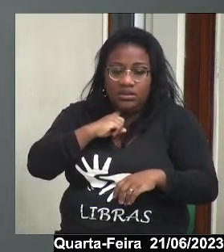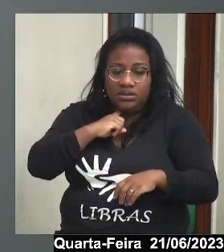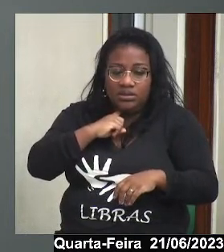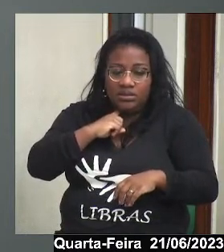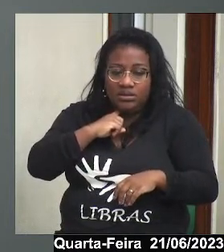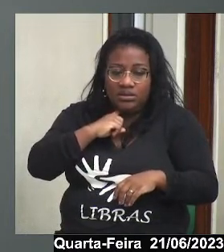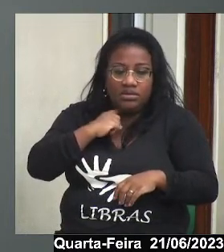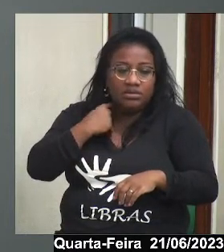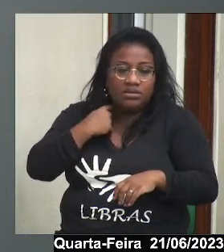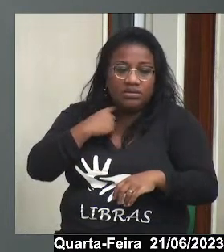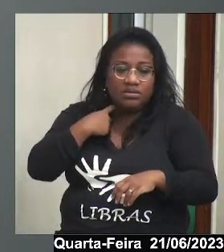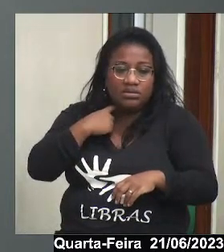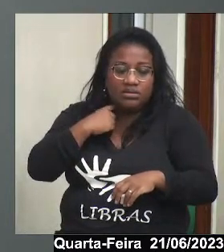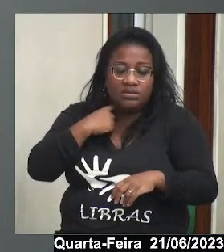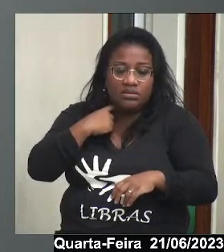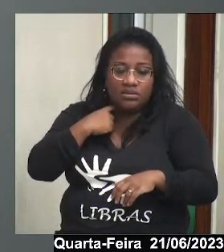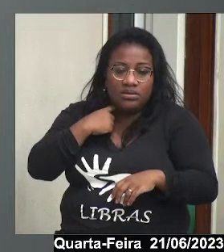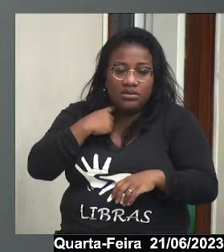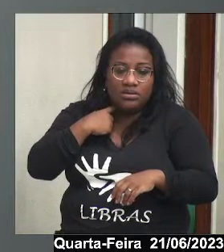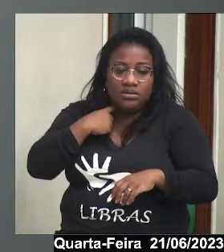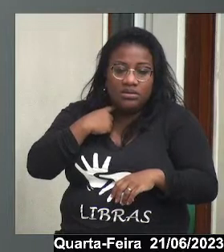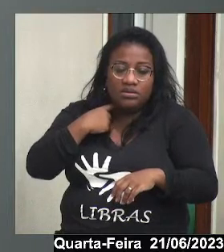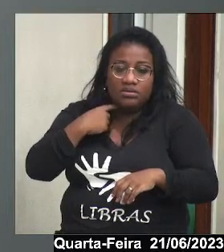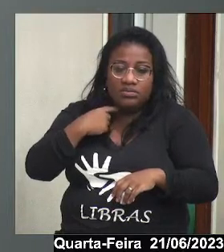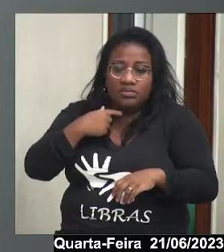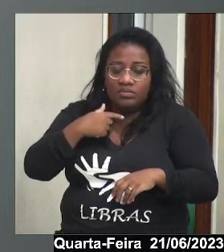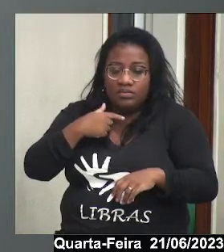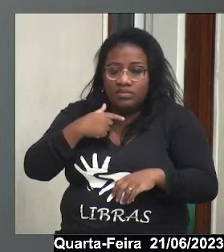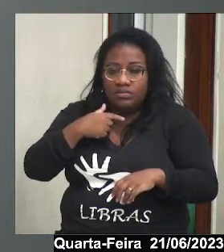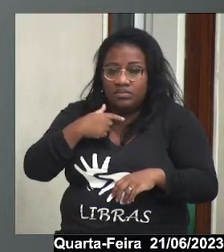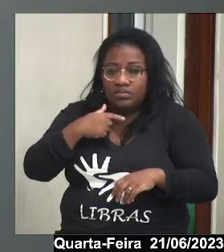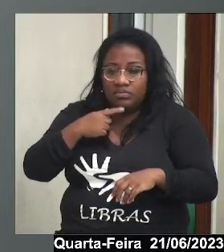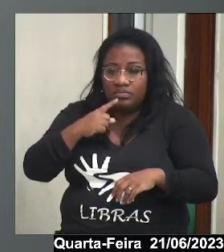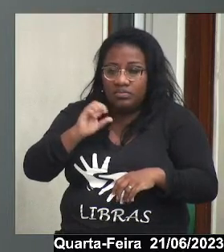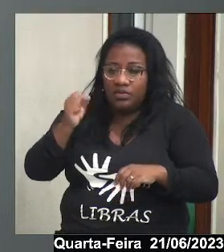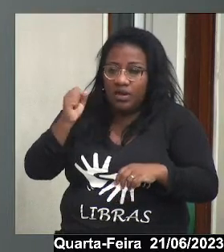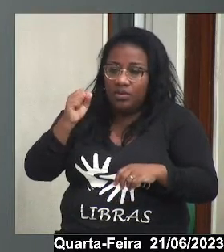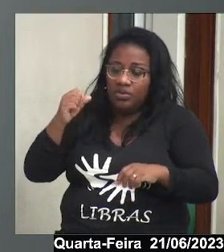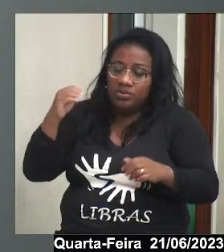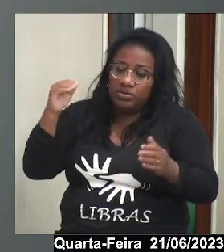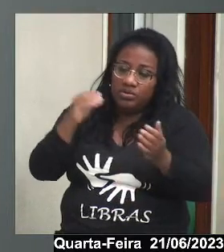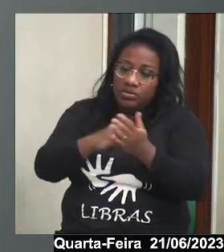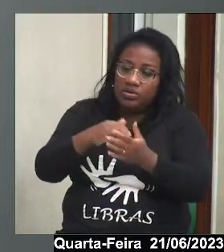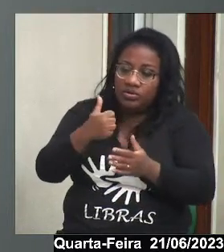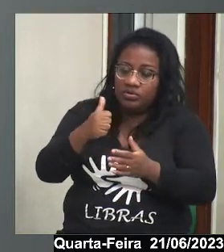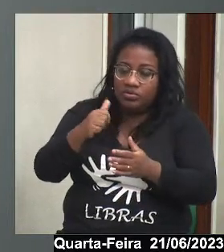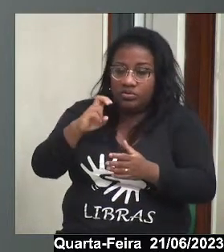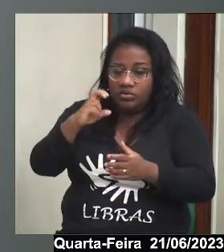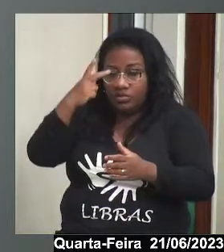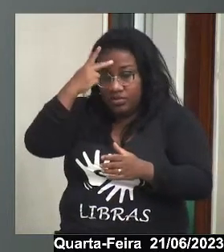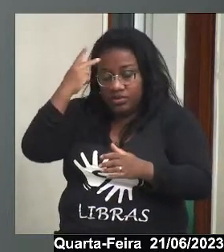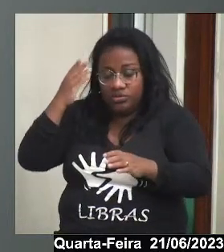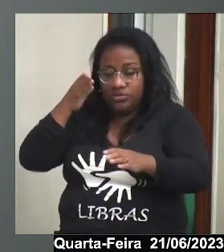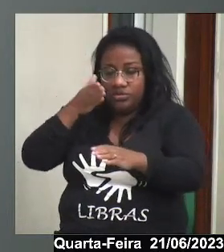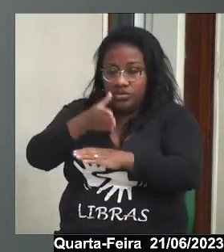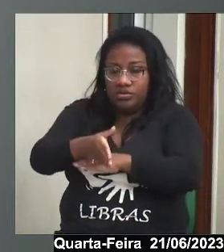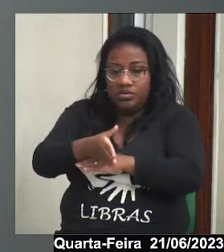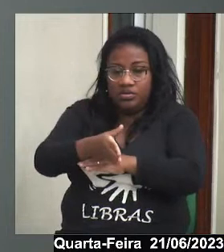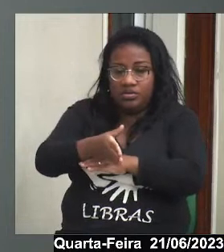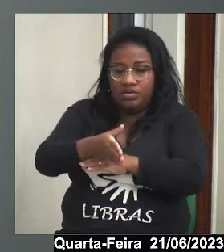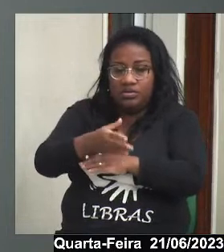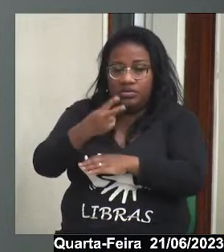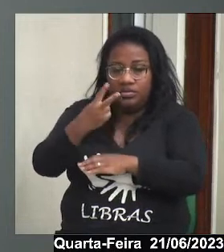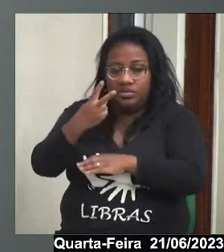Chacas Bartira, a rua Baden Power, onde que das 8 às 11, 5 indivíduos, eles invadiram lá a